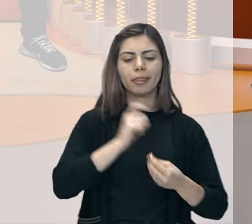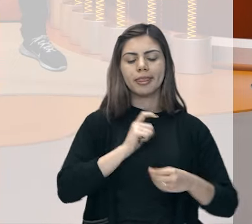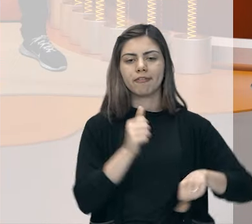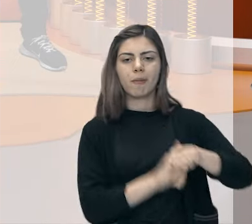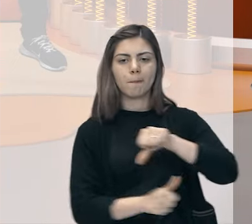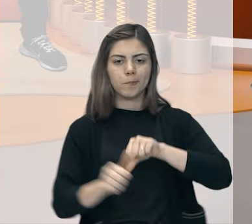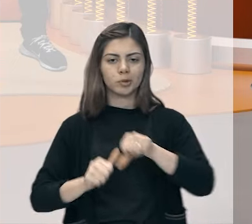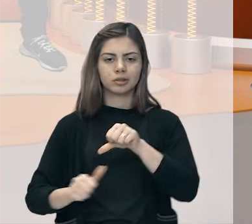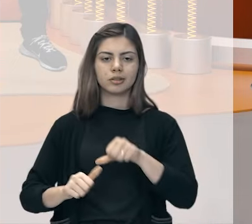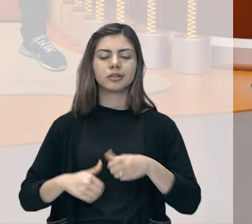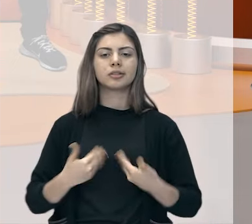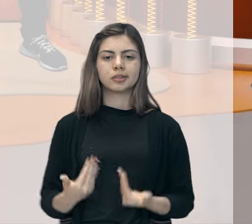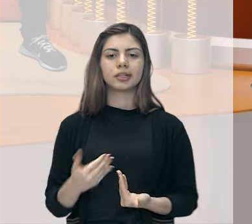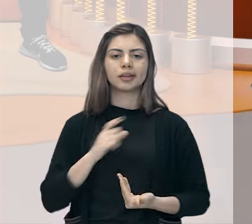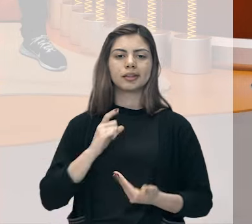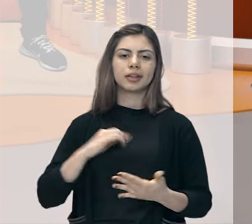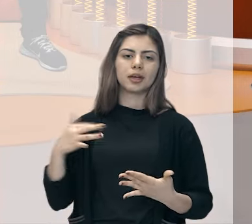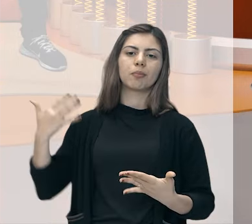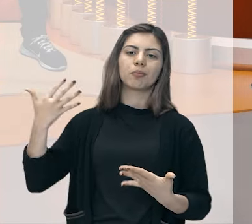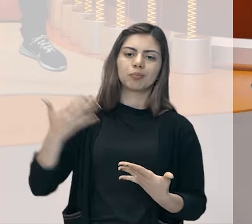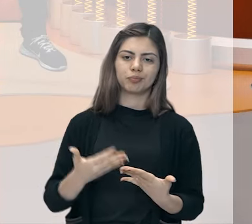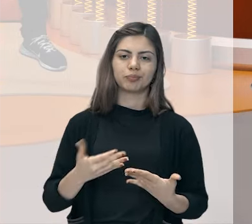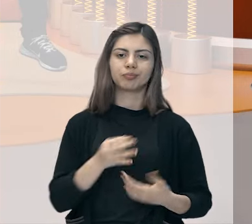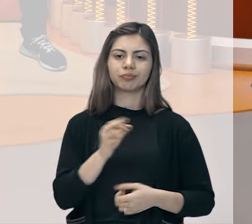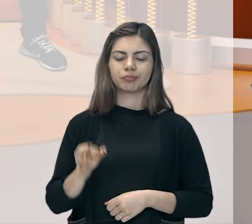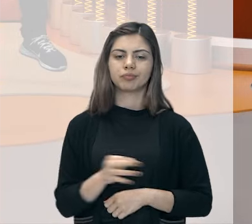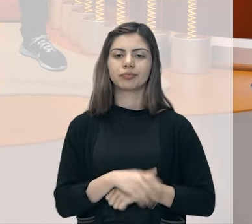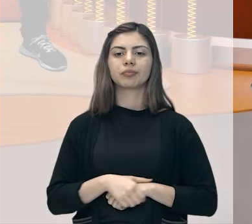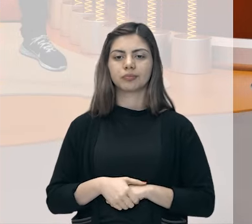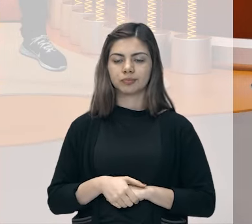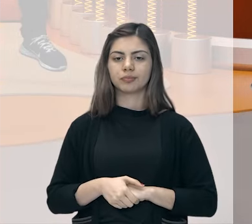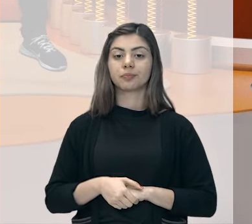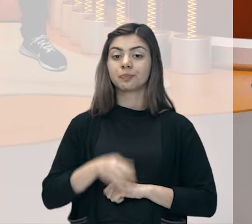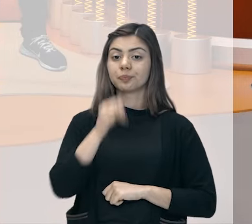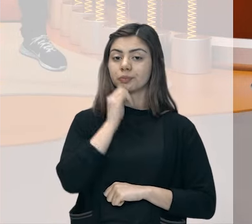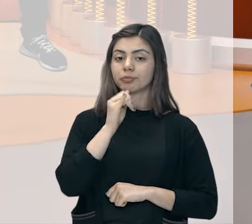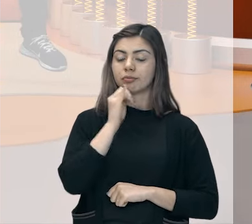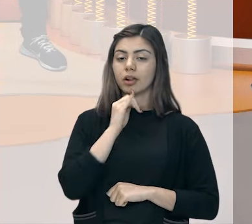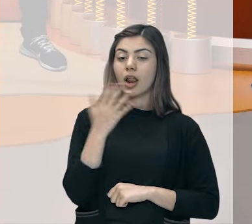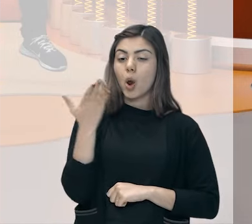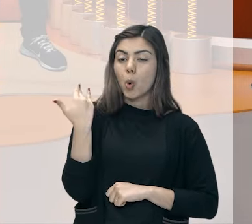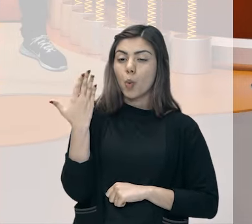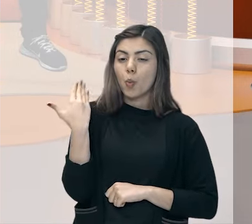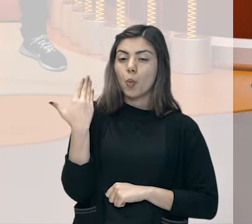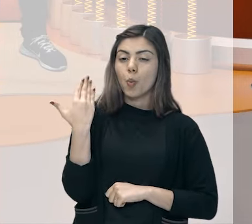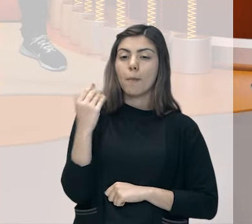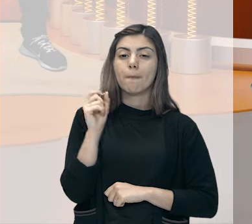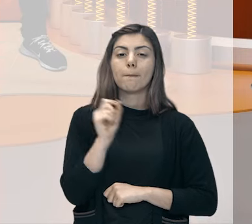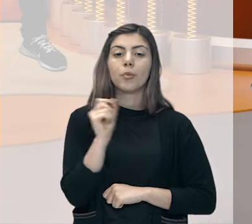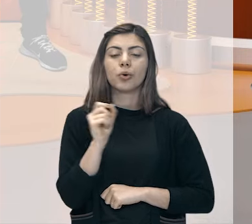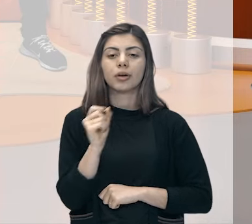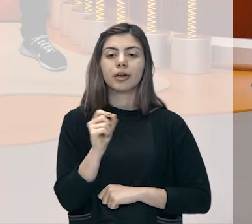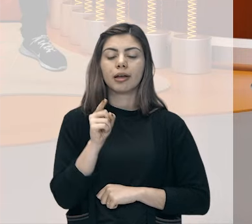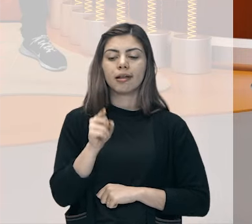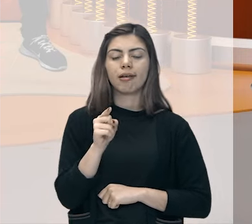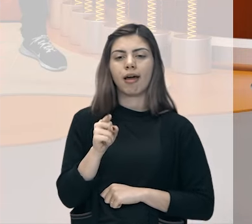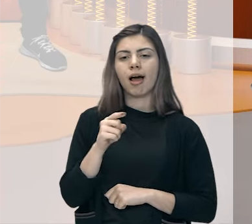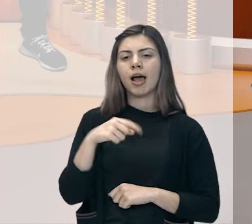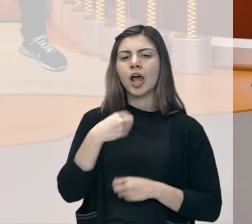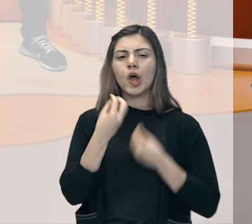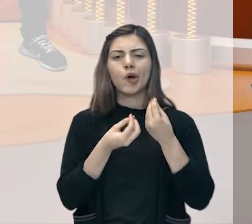que a gente vai ter ao longo do tempo, certo? Por exemplo, na antiguidade, as práticas laborais